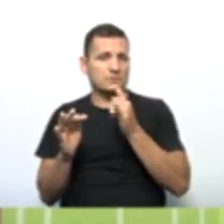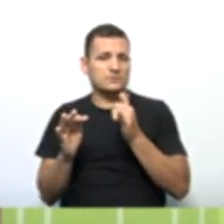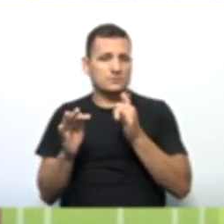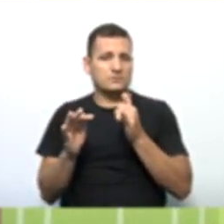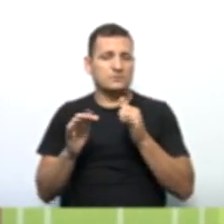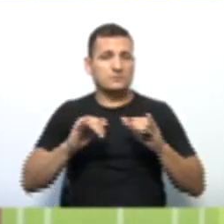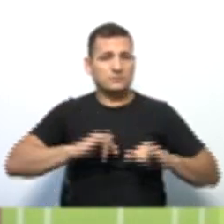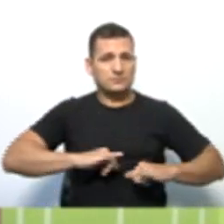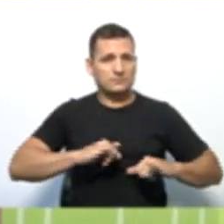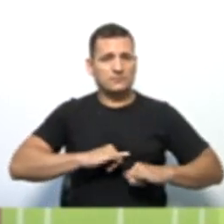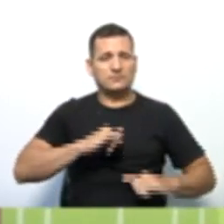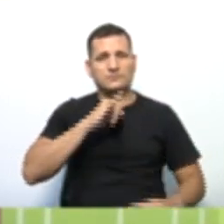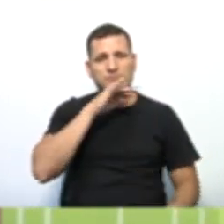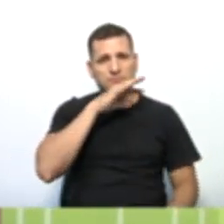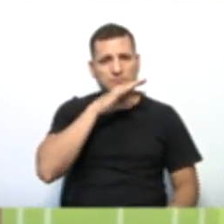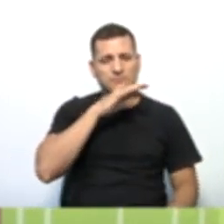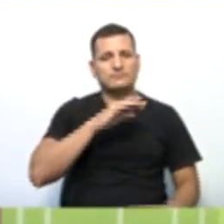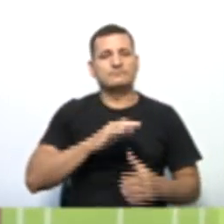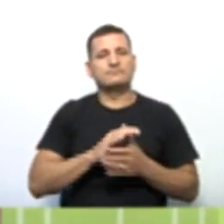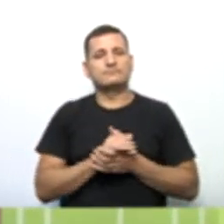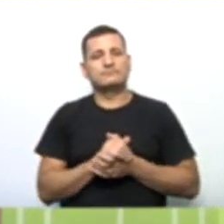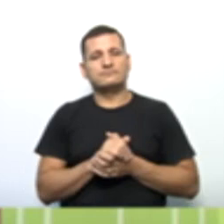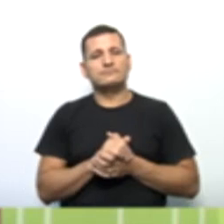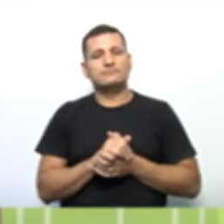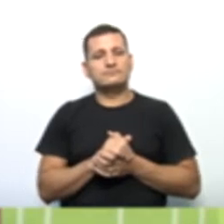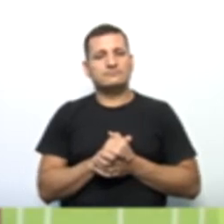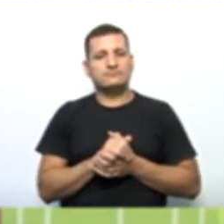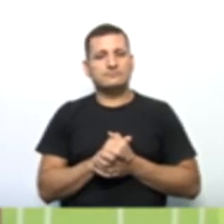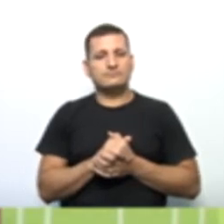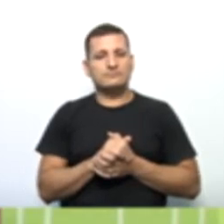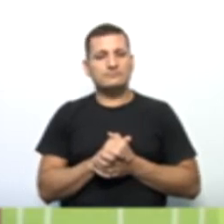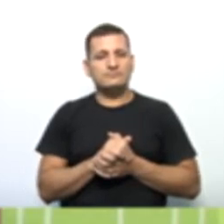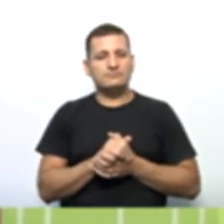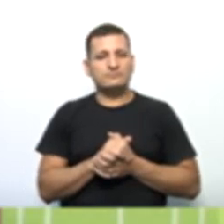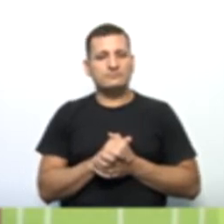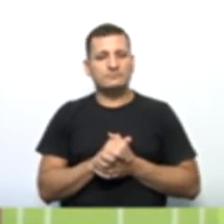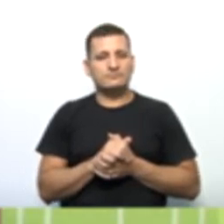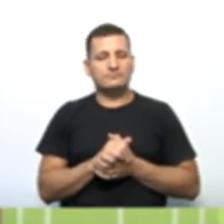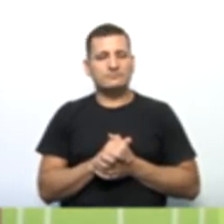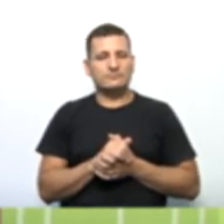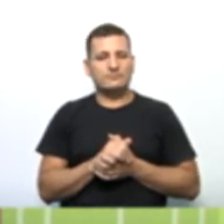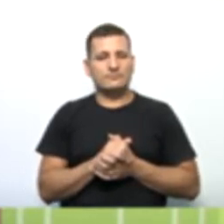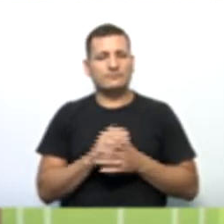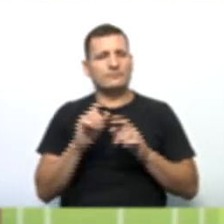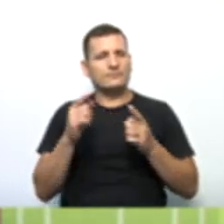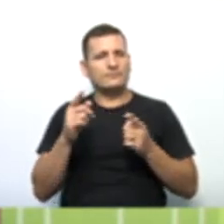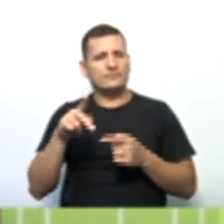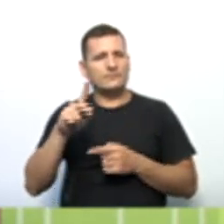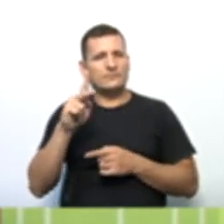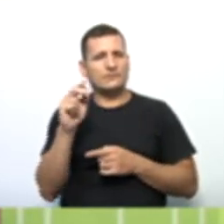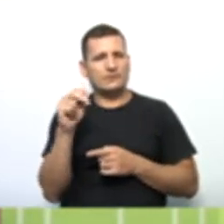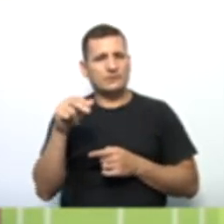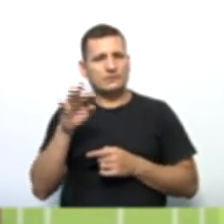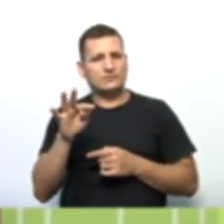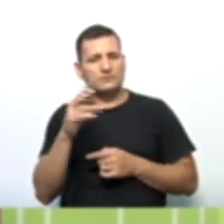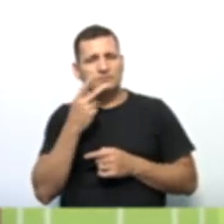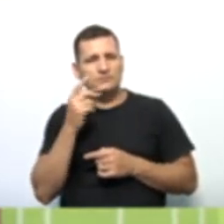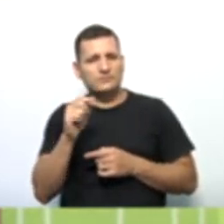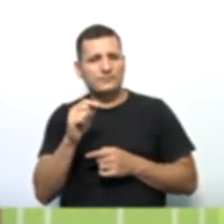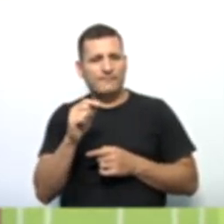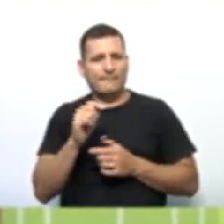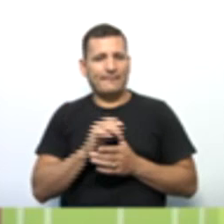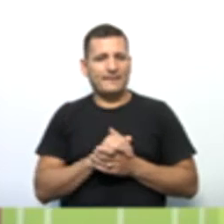causa sofrimento, se causa dor, ela é ruim. Mas, e Kant vai falar o quê? Kant